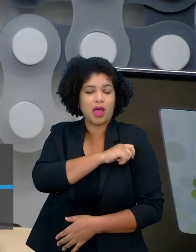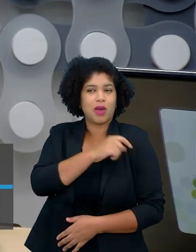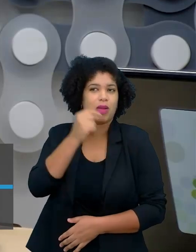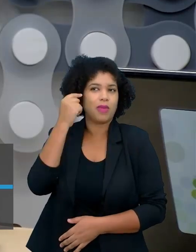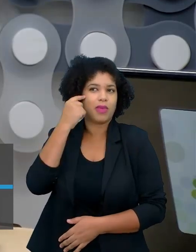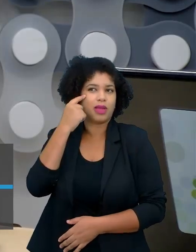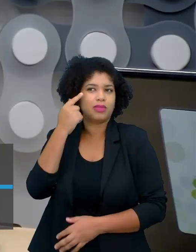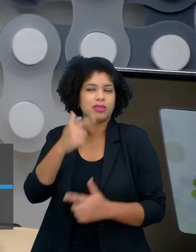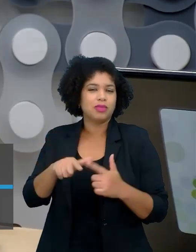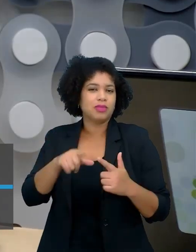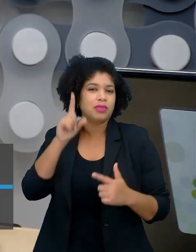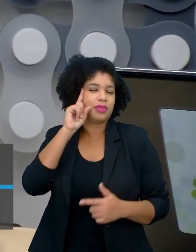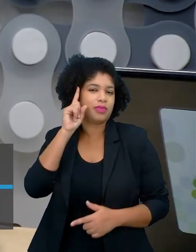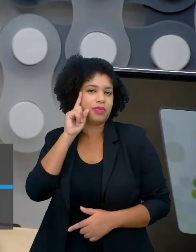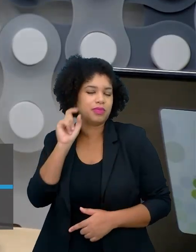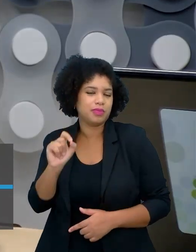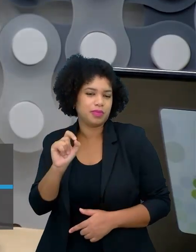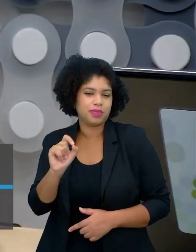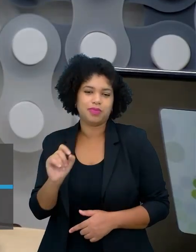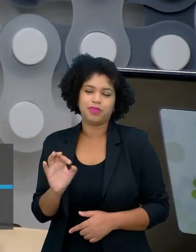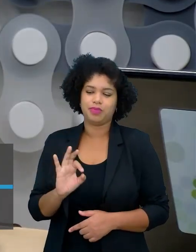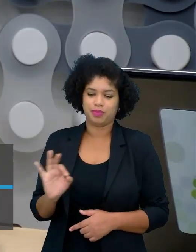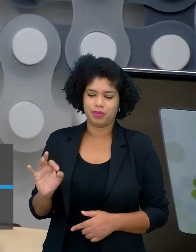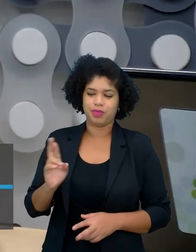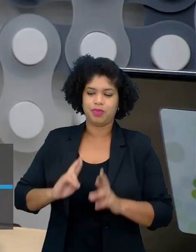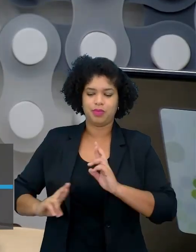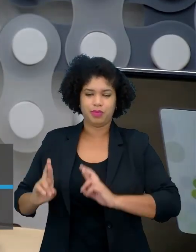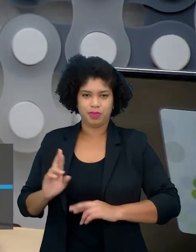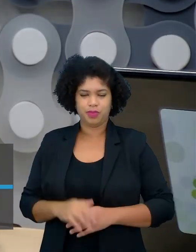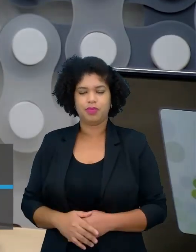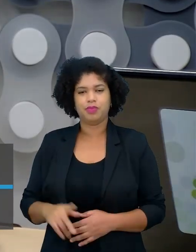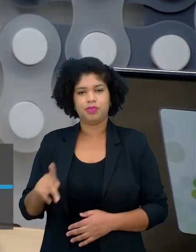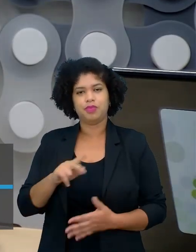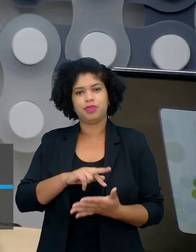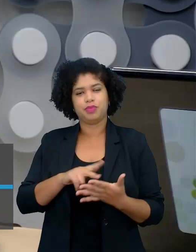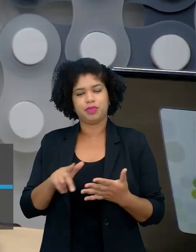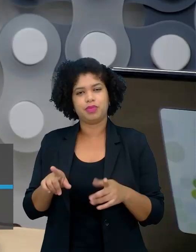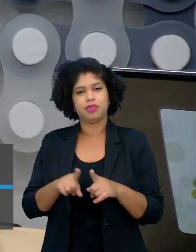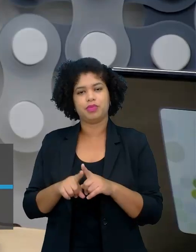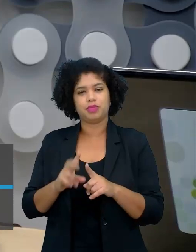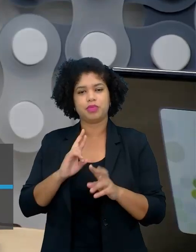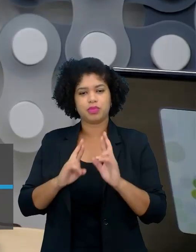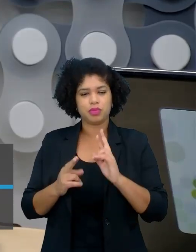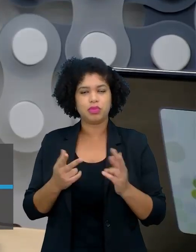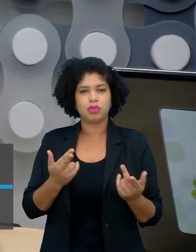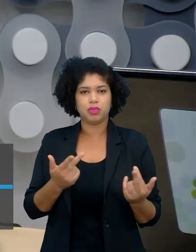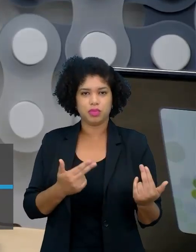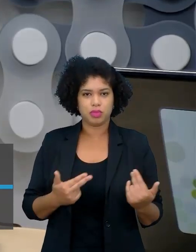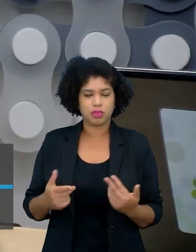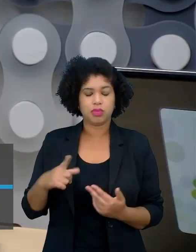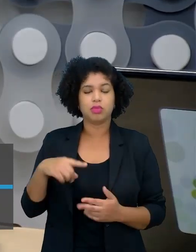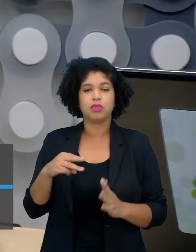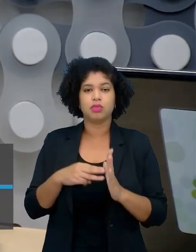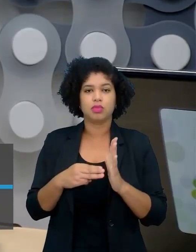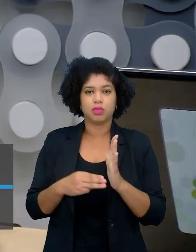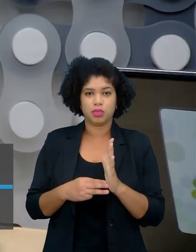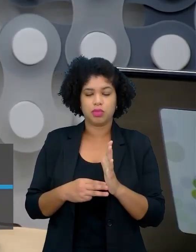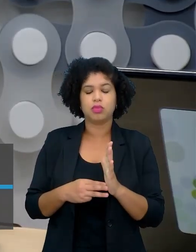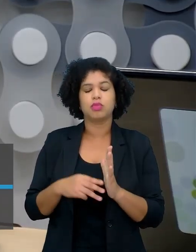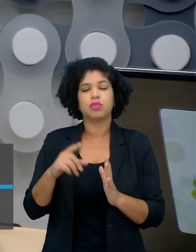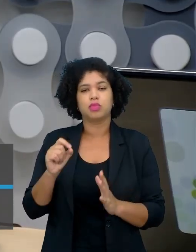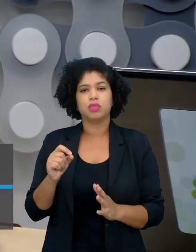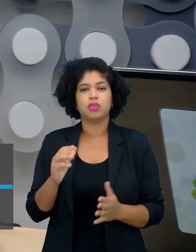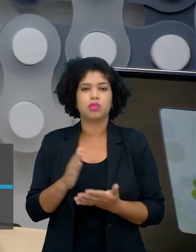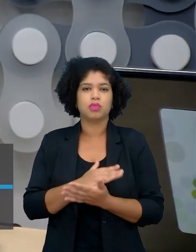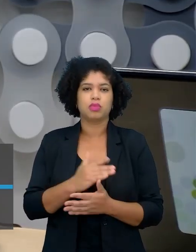real. Perfeita colocação, professor. Outros professores colocaram também que se trata de uma metodologia baseada em problemas, onde